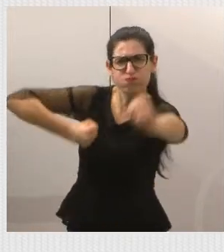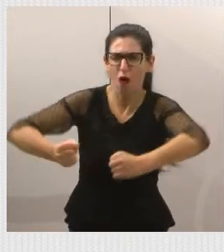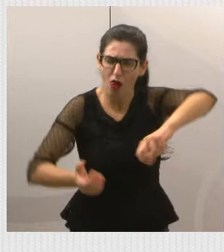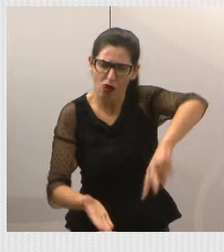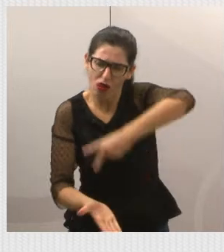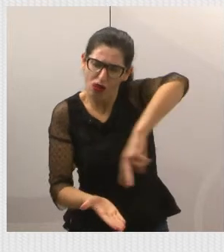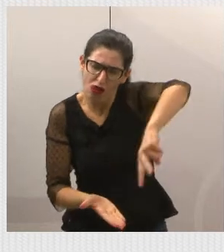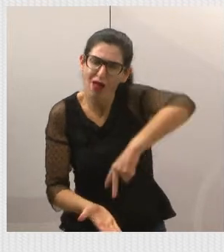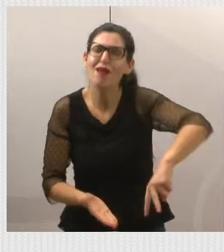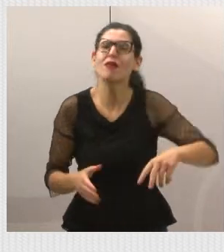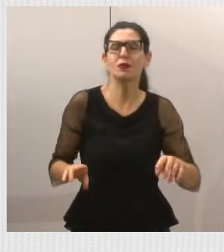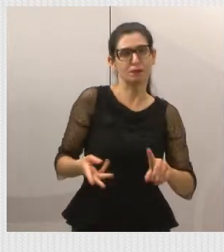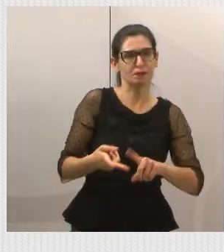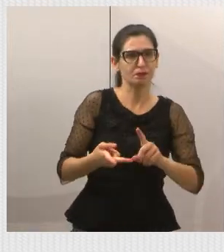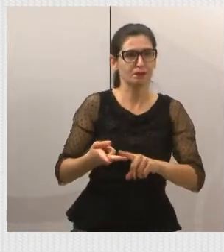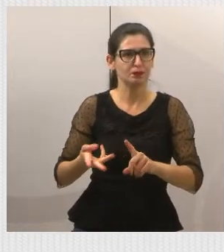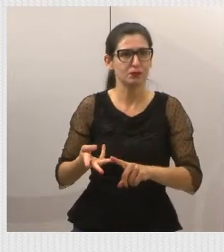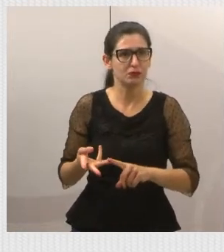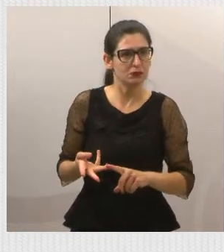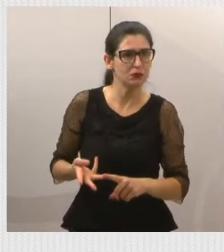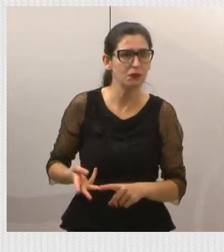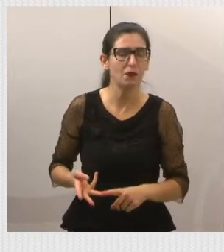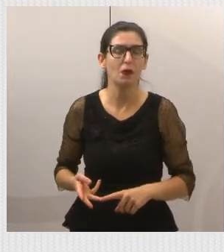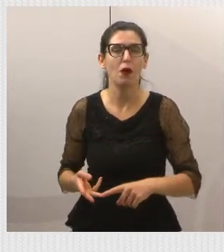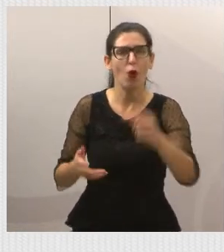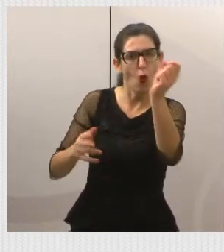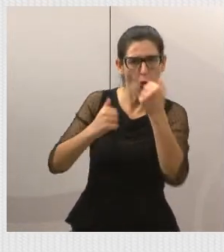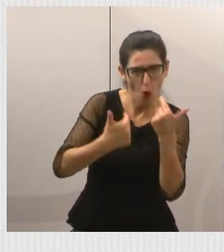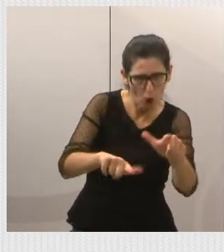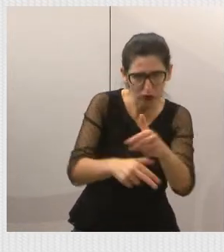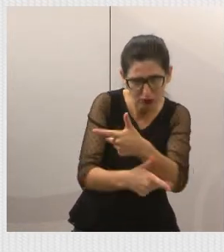às ligas e associações.